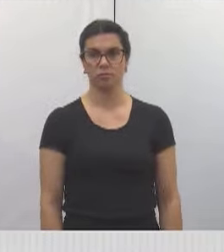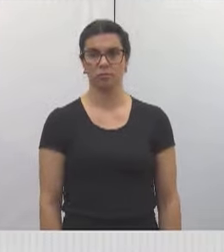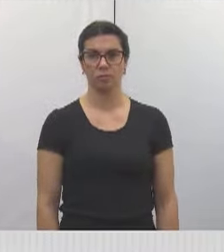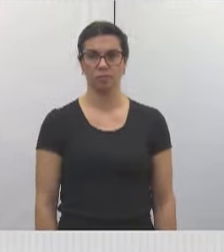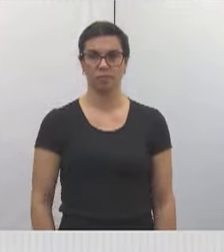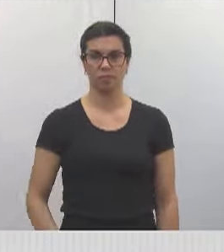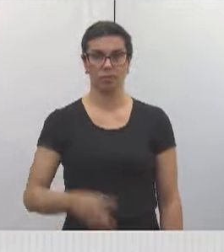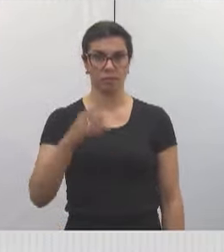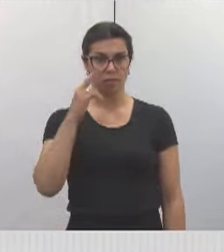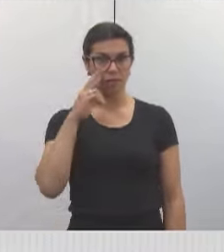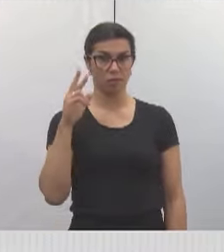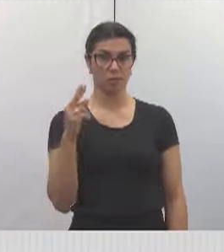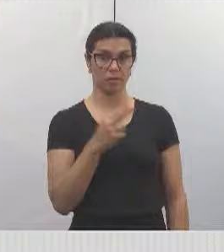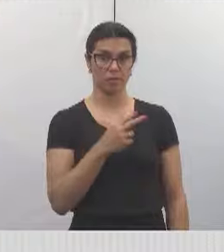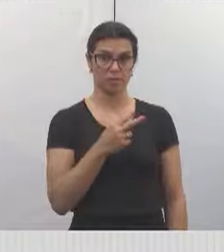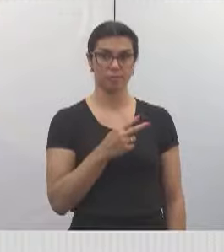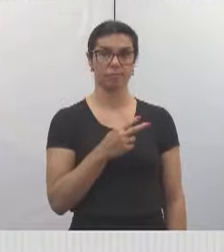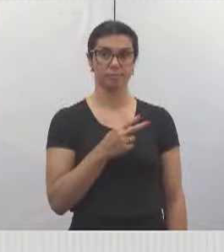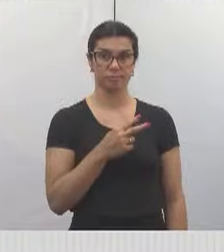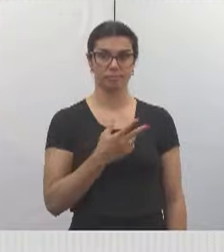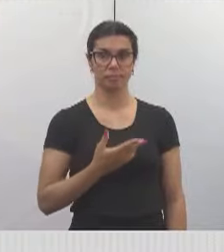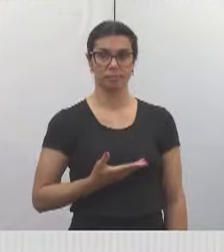Olha como é que ficou agora.